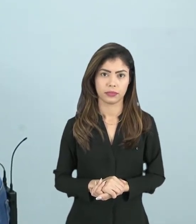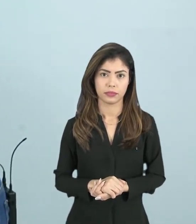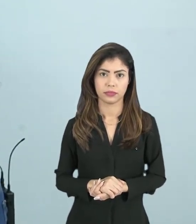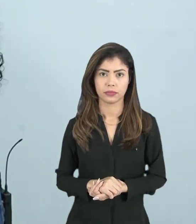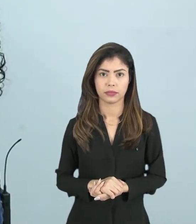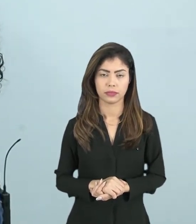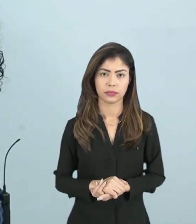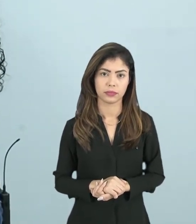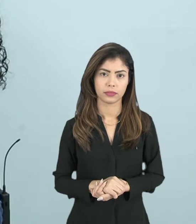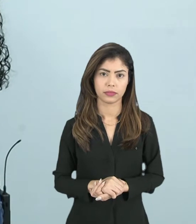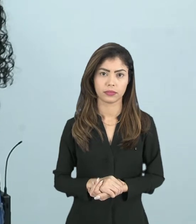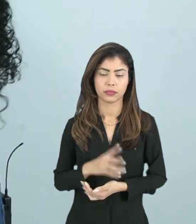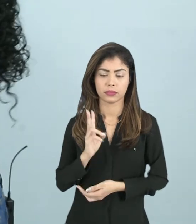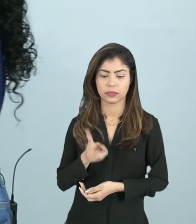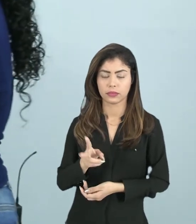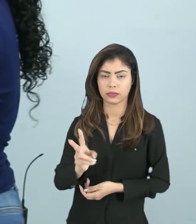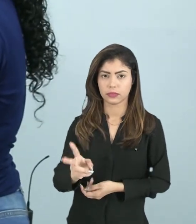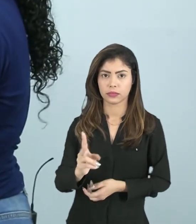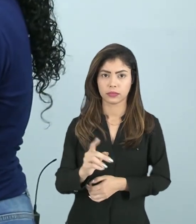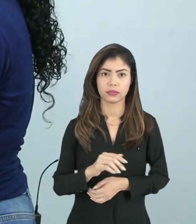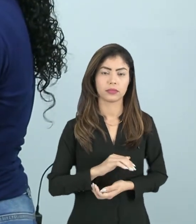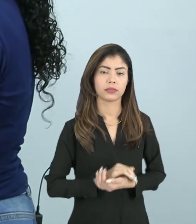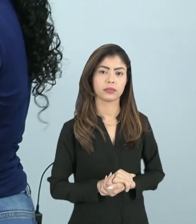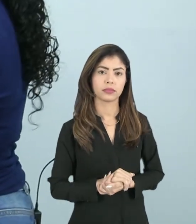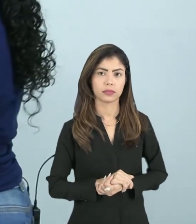Vamos continuar colocando as folhas.